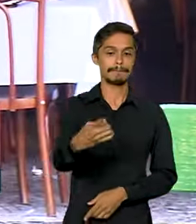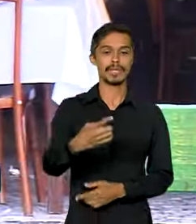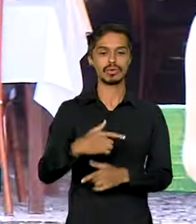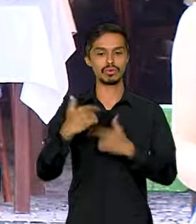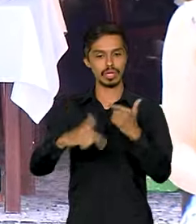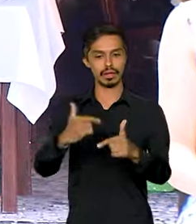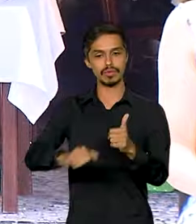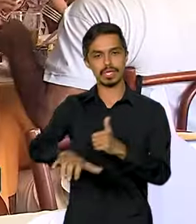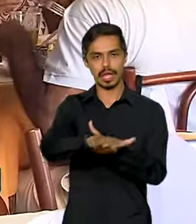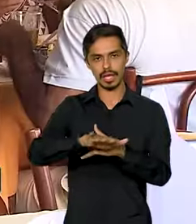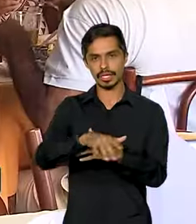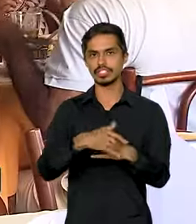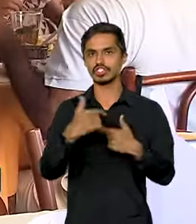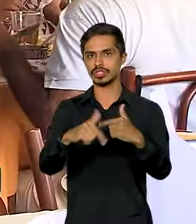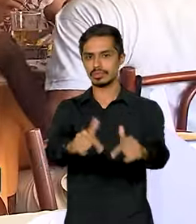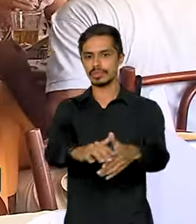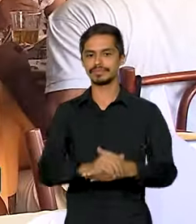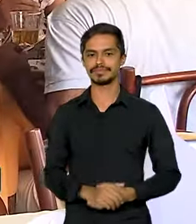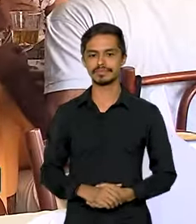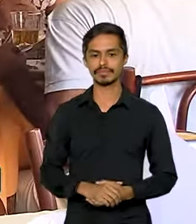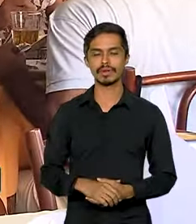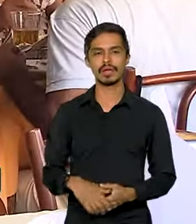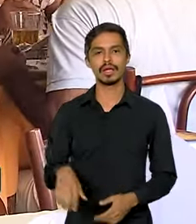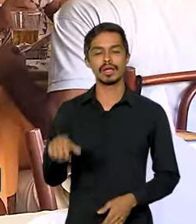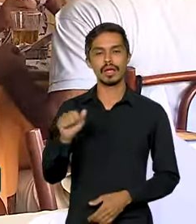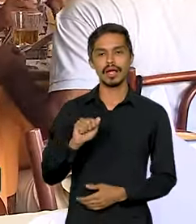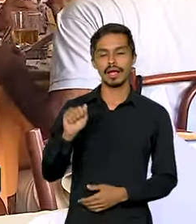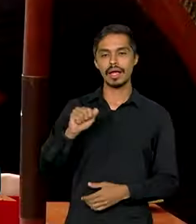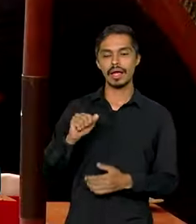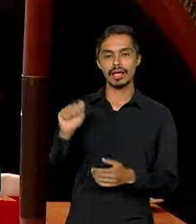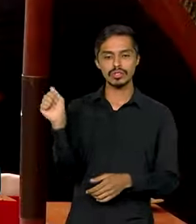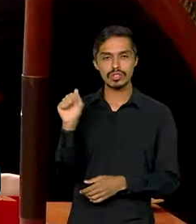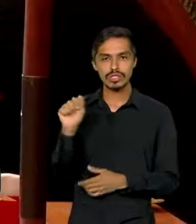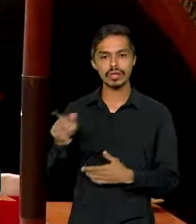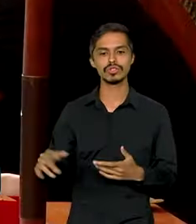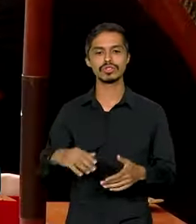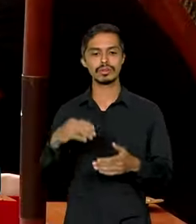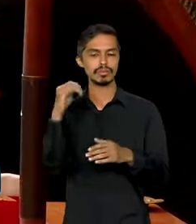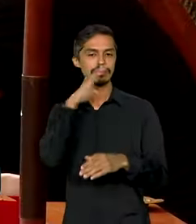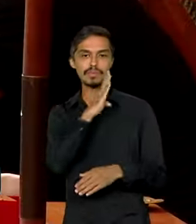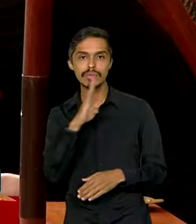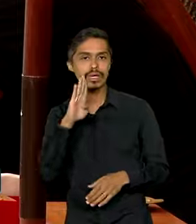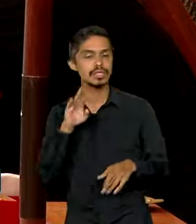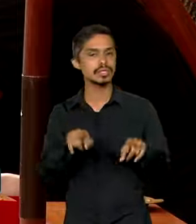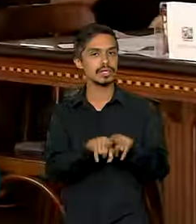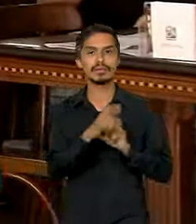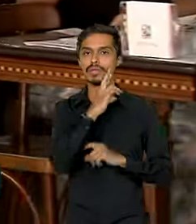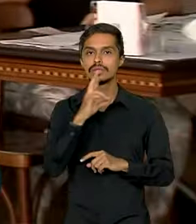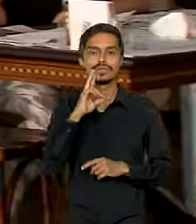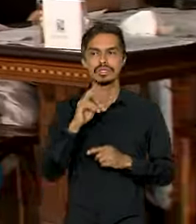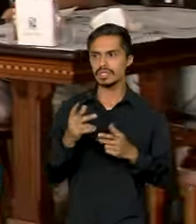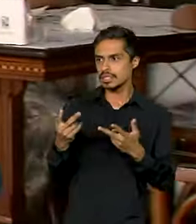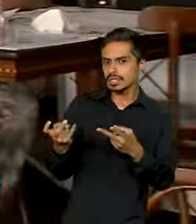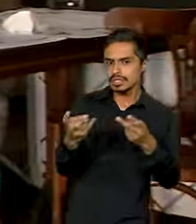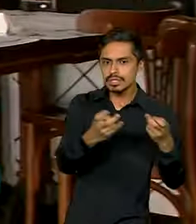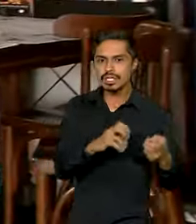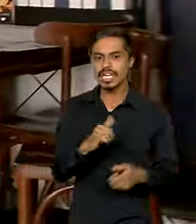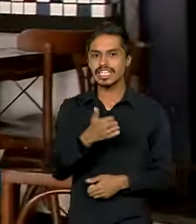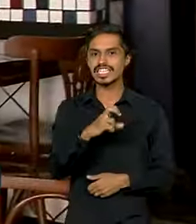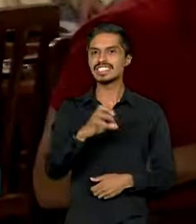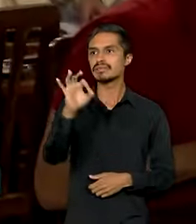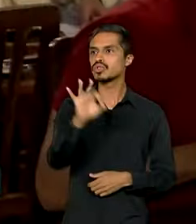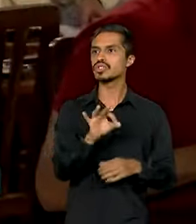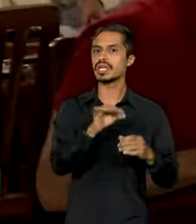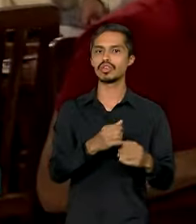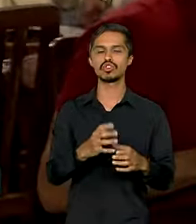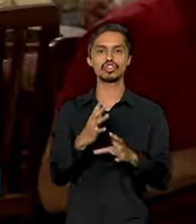só no setor de serviços. A Associação Brasileira de Bares e Restaurantes projeta um crescimento nos lucros de até 15%